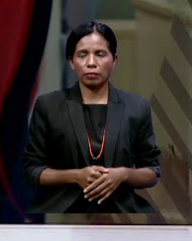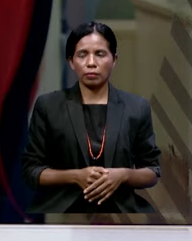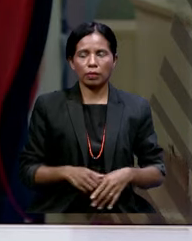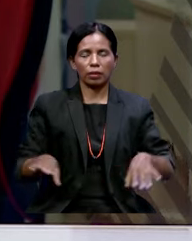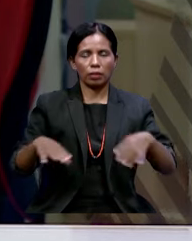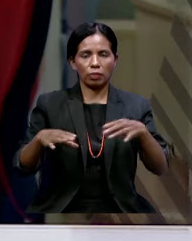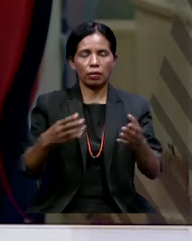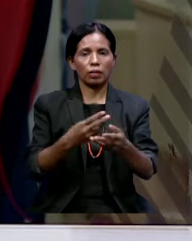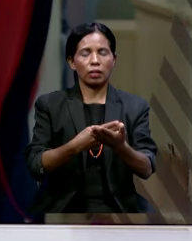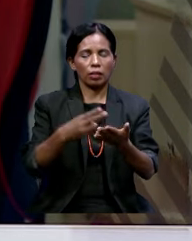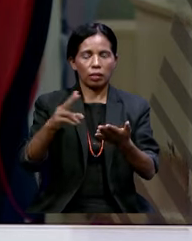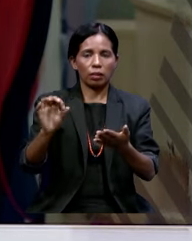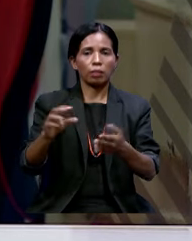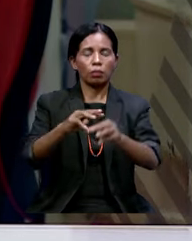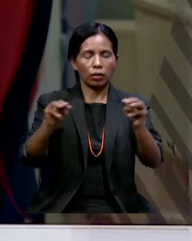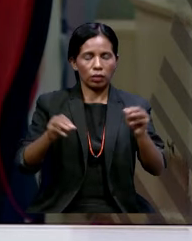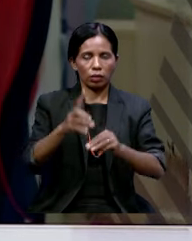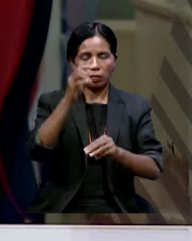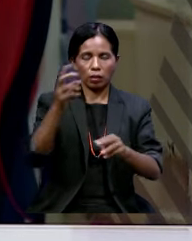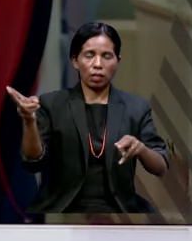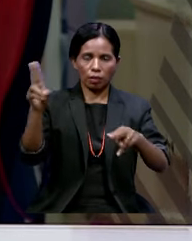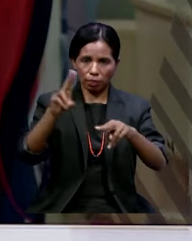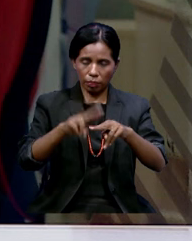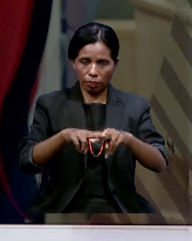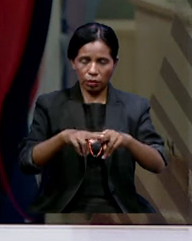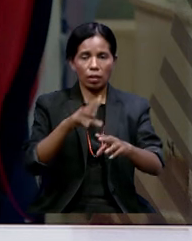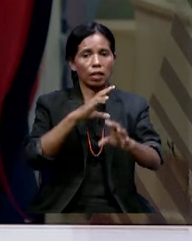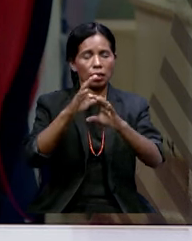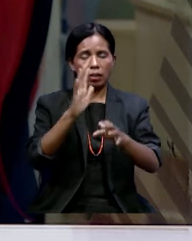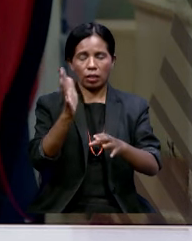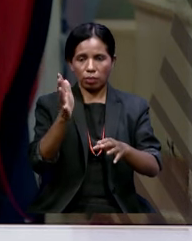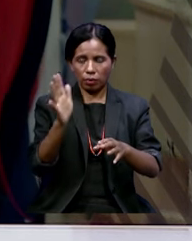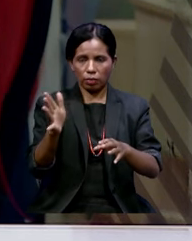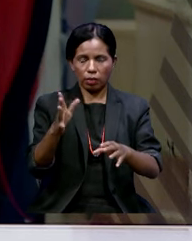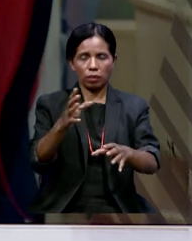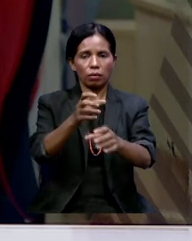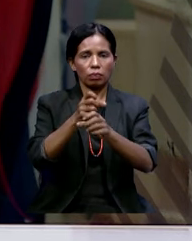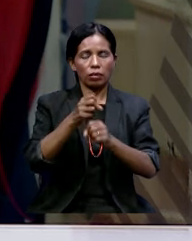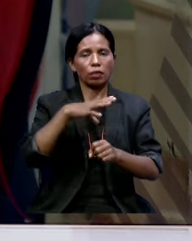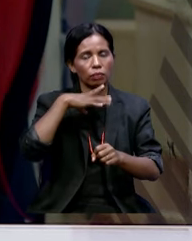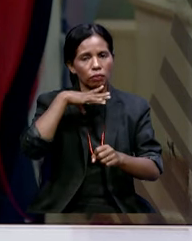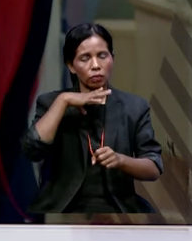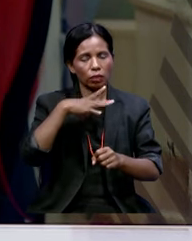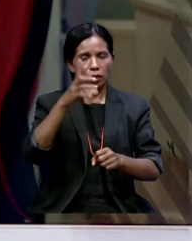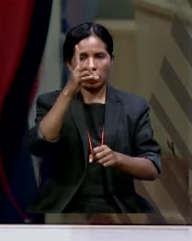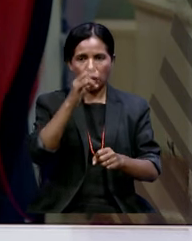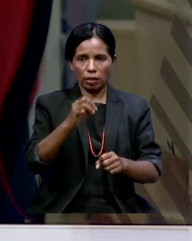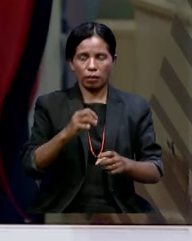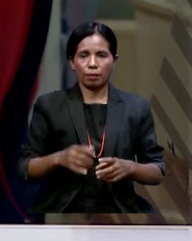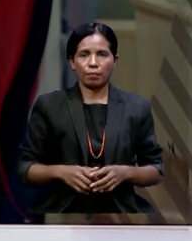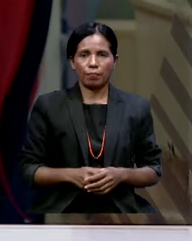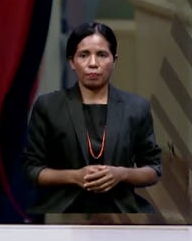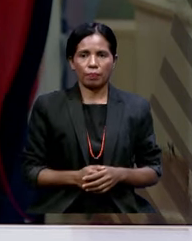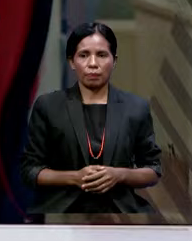Serviço Saneamento Município Dili aumenta tang kareta 50 hodi raut lixo iha capital Dili.